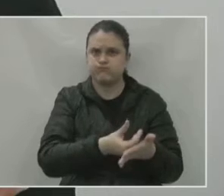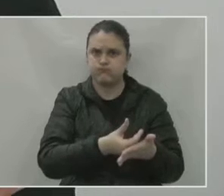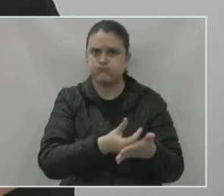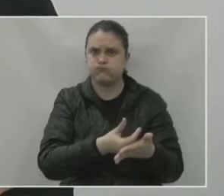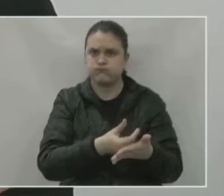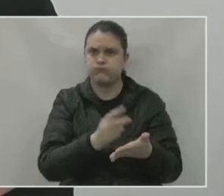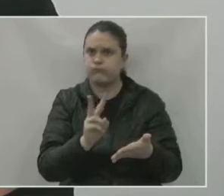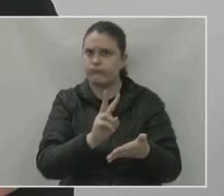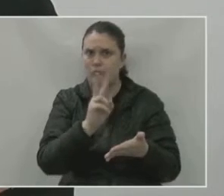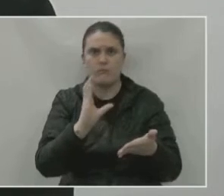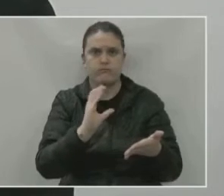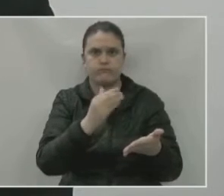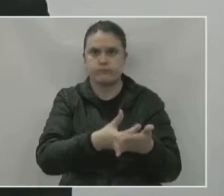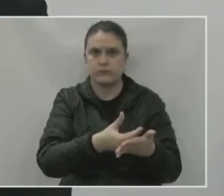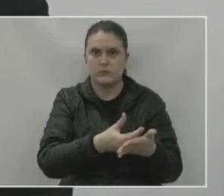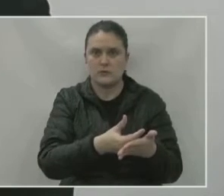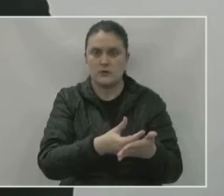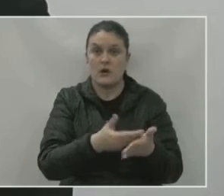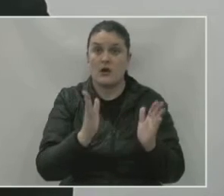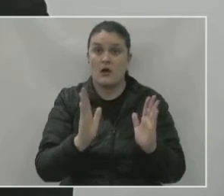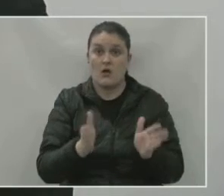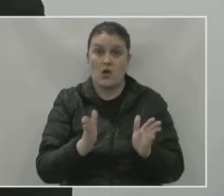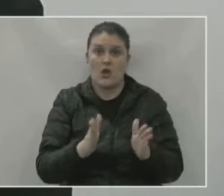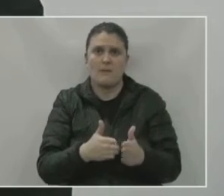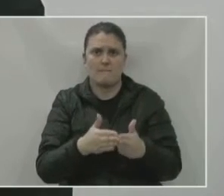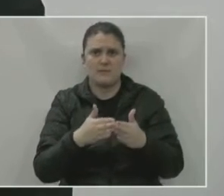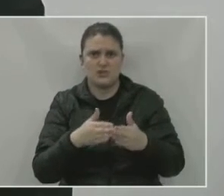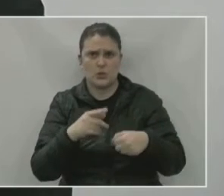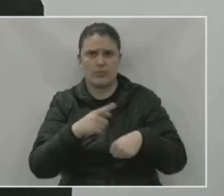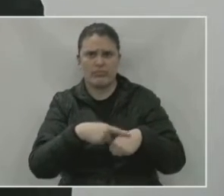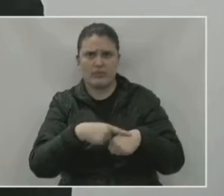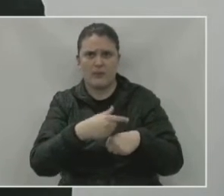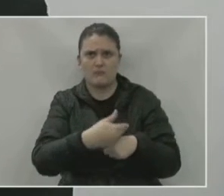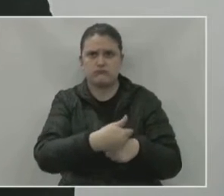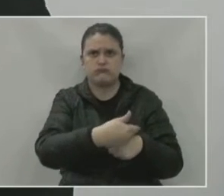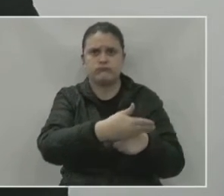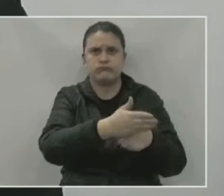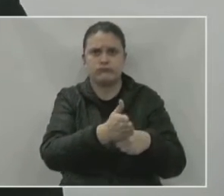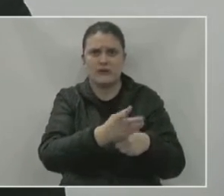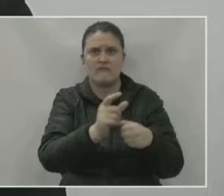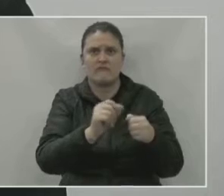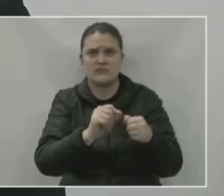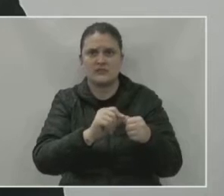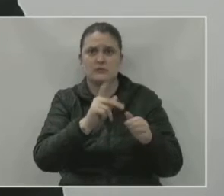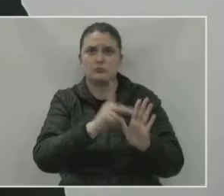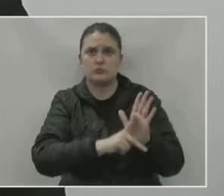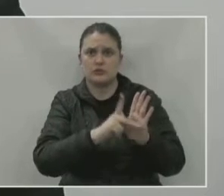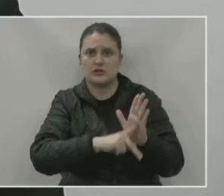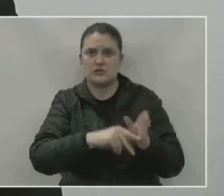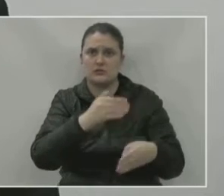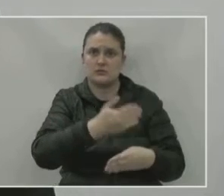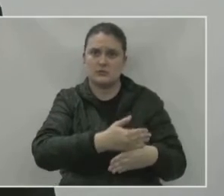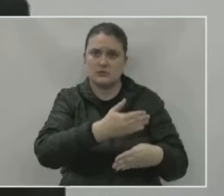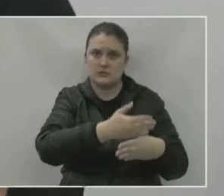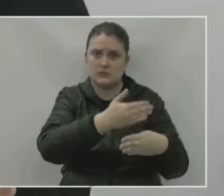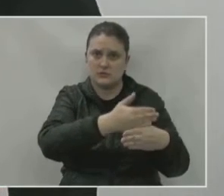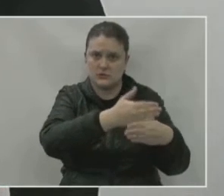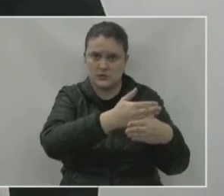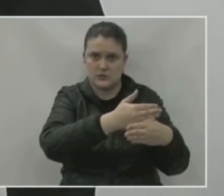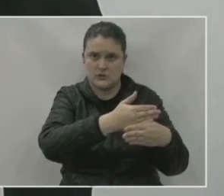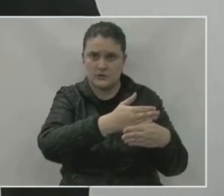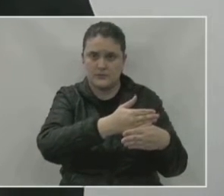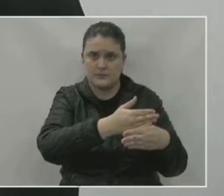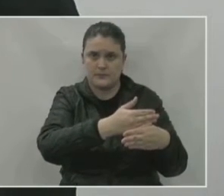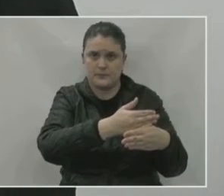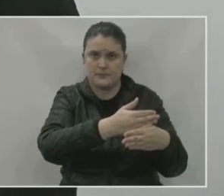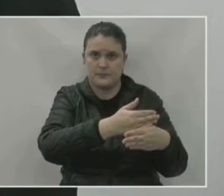grande monta e que agora pediram prorrogação de prazo para fazer o projeto da construção.